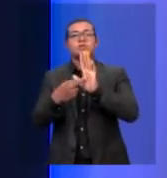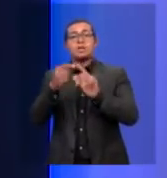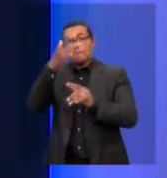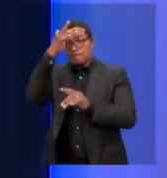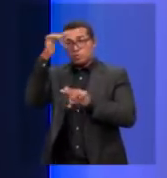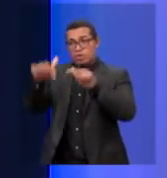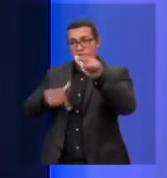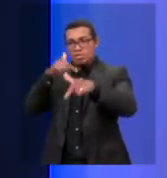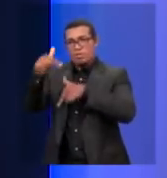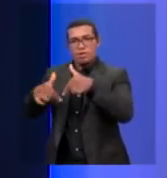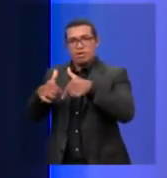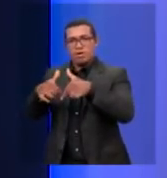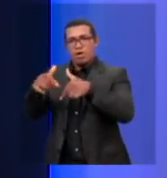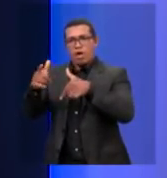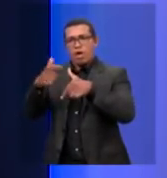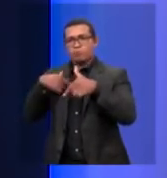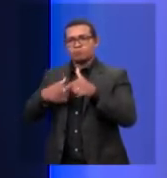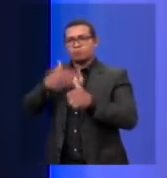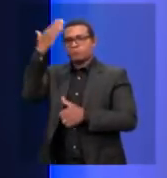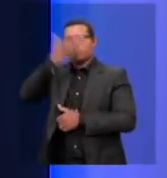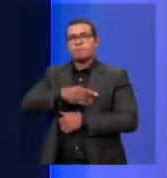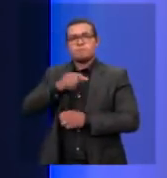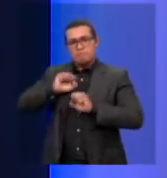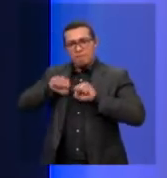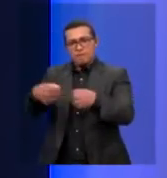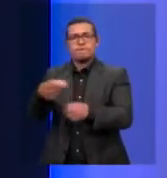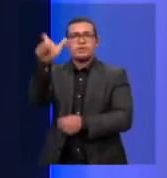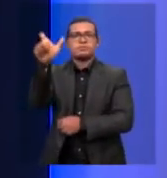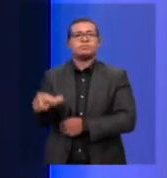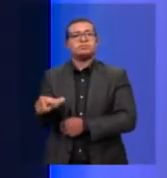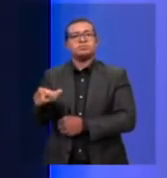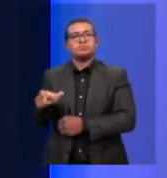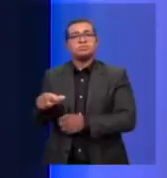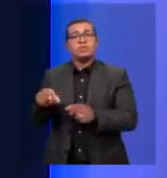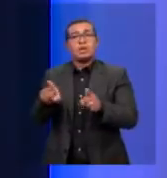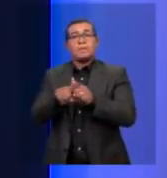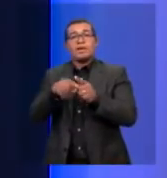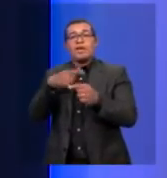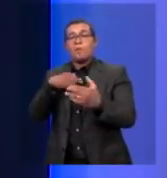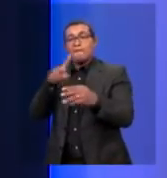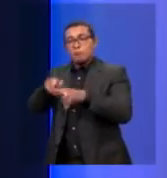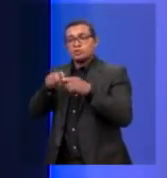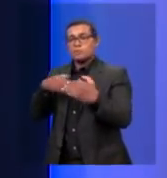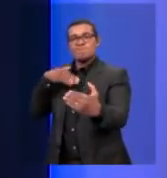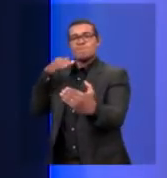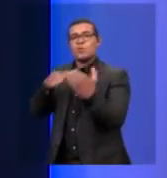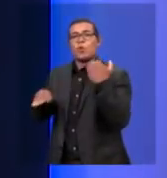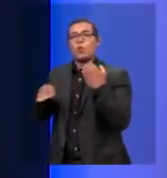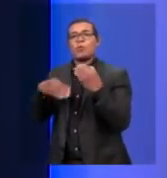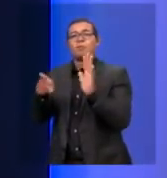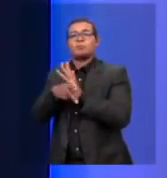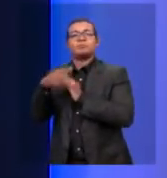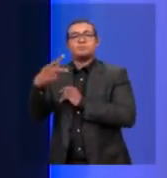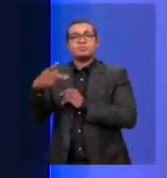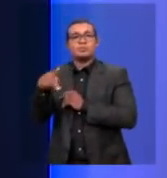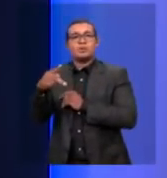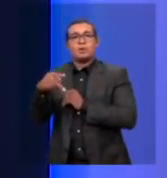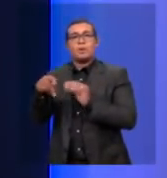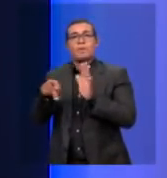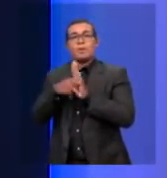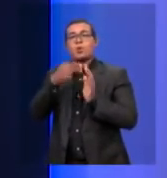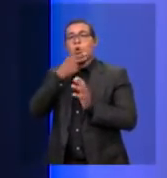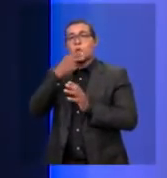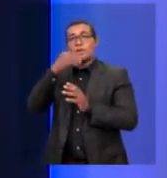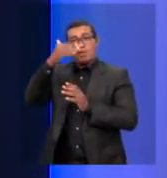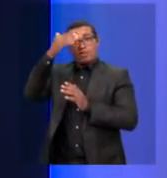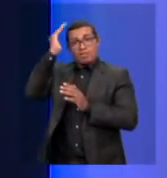não concordamos com esse desmonte do qual inclusive o senhor participou ao lado do lixo é do michel temer